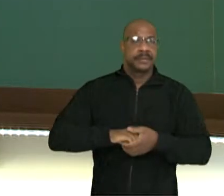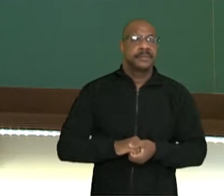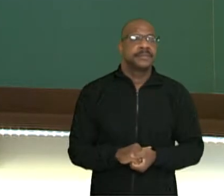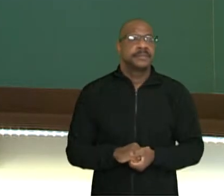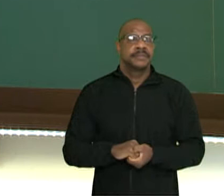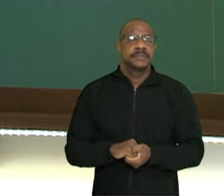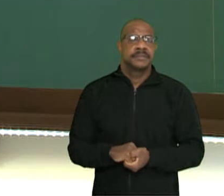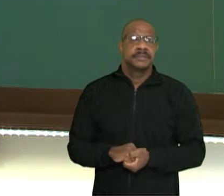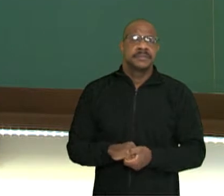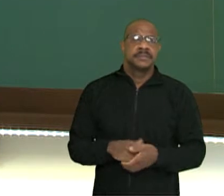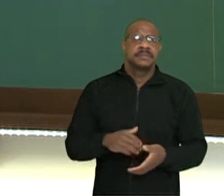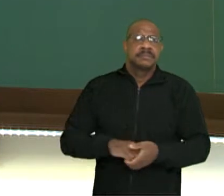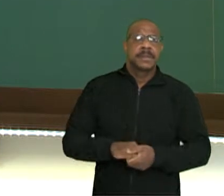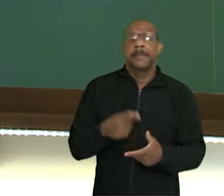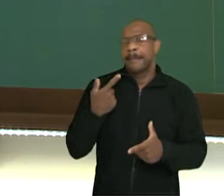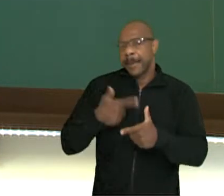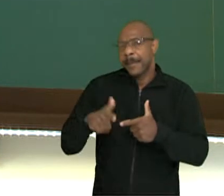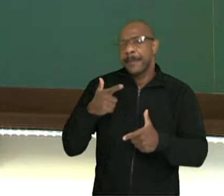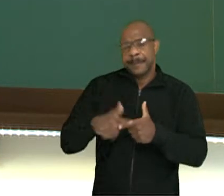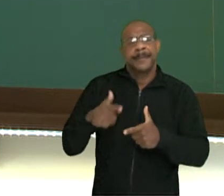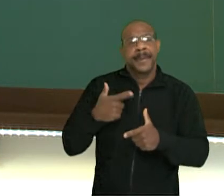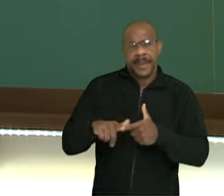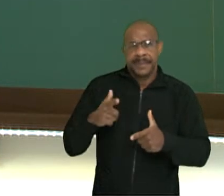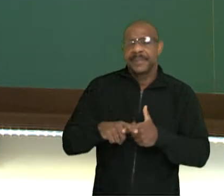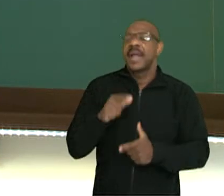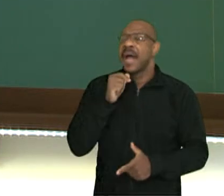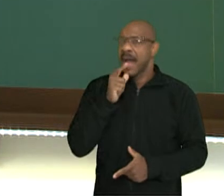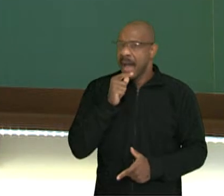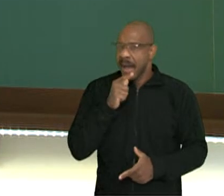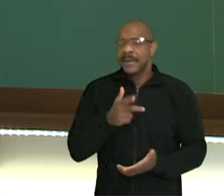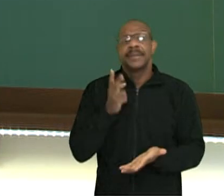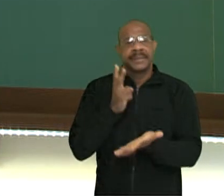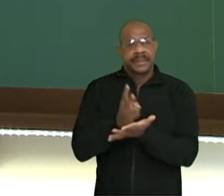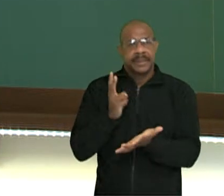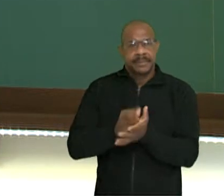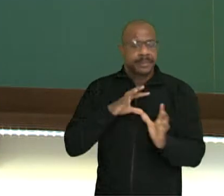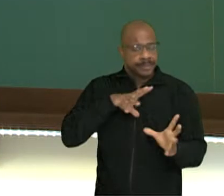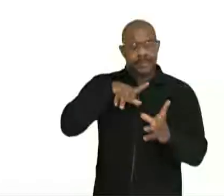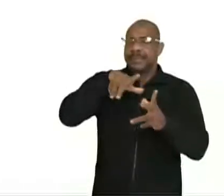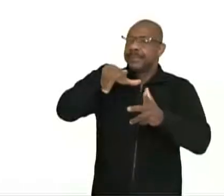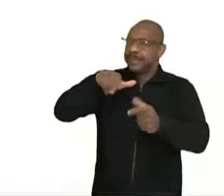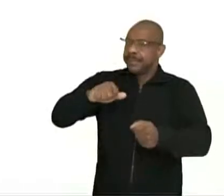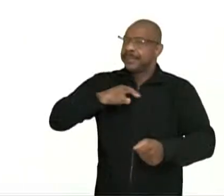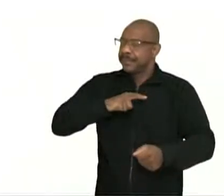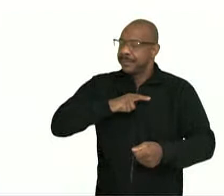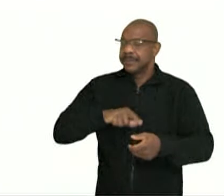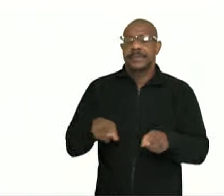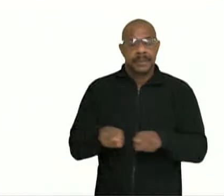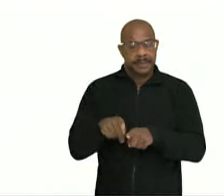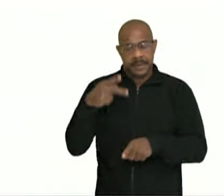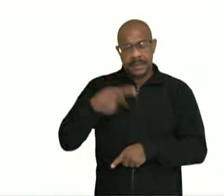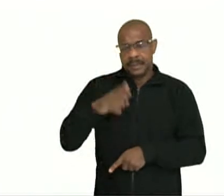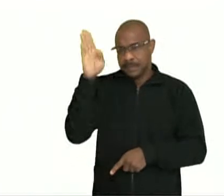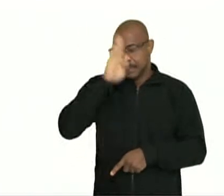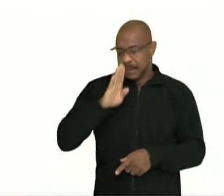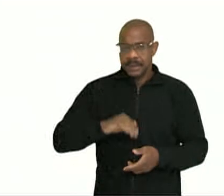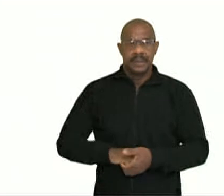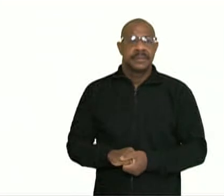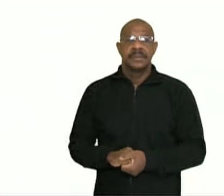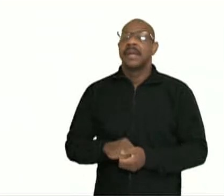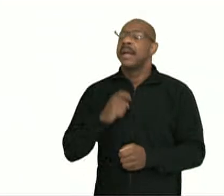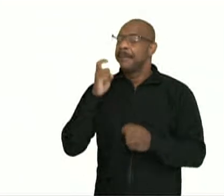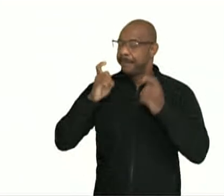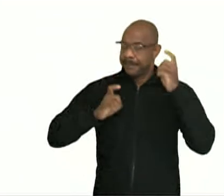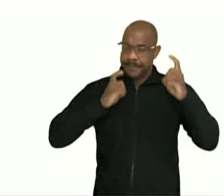A escassez de água é um problema que se agrava em todo o mundo, inclusive no Brasil. O cenário é extremamente